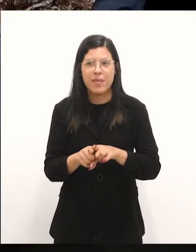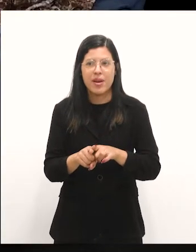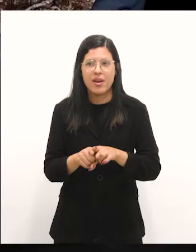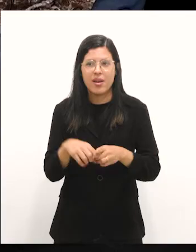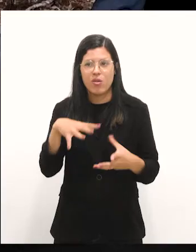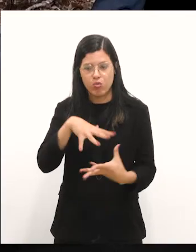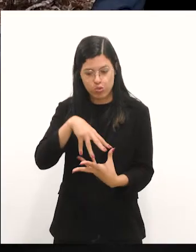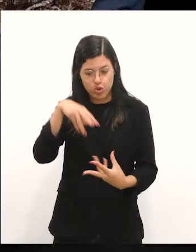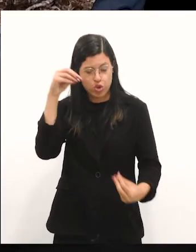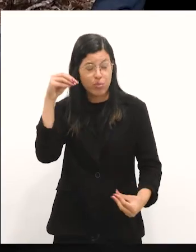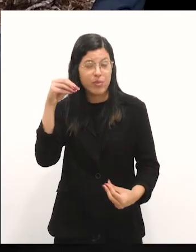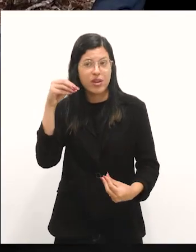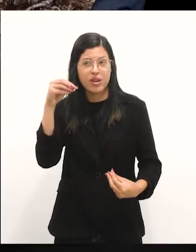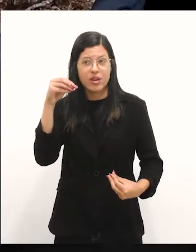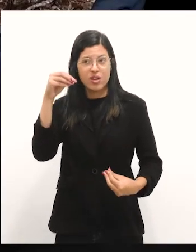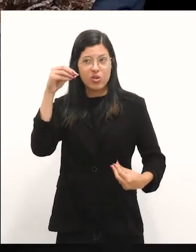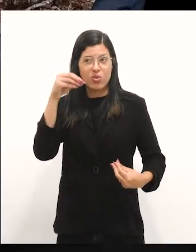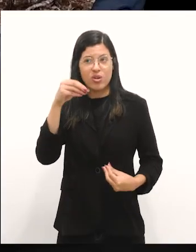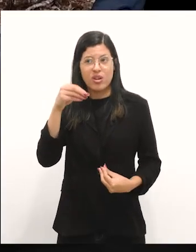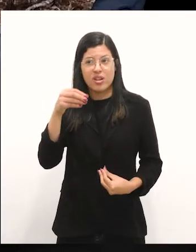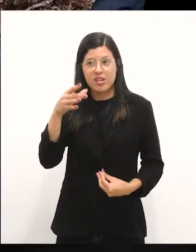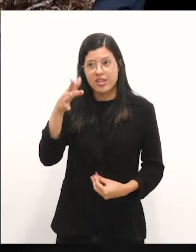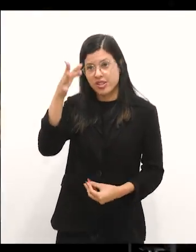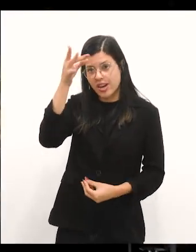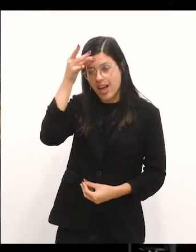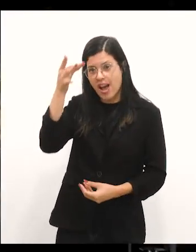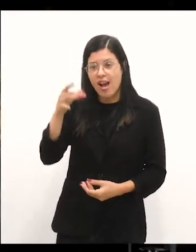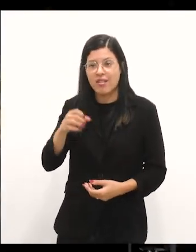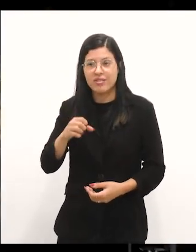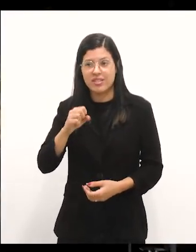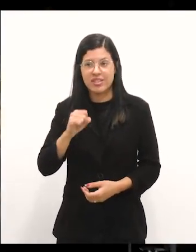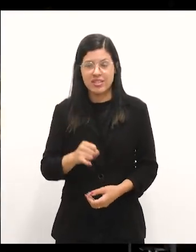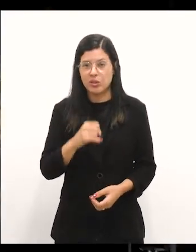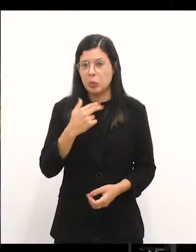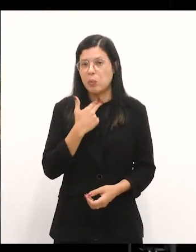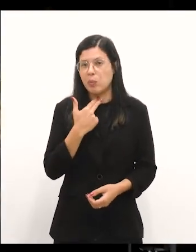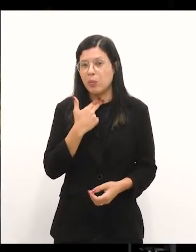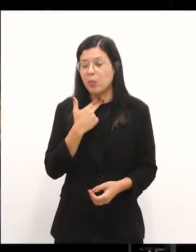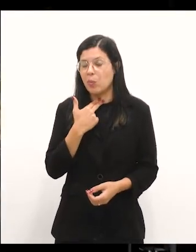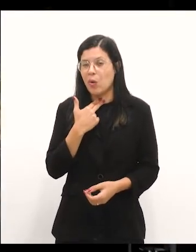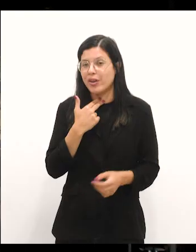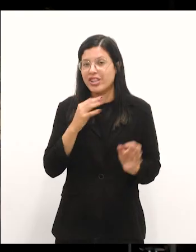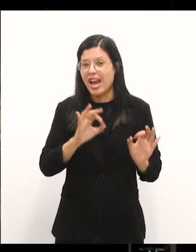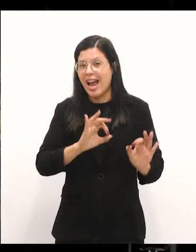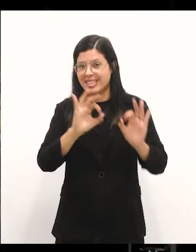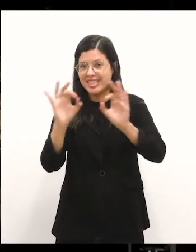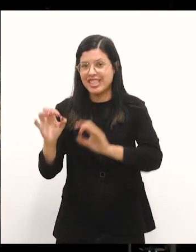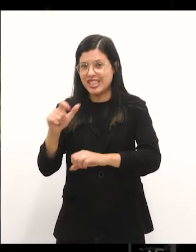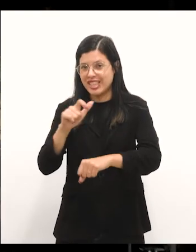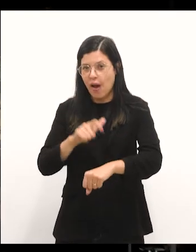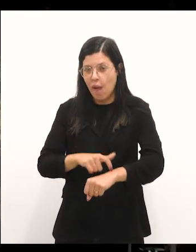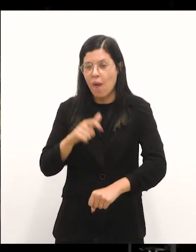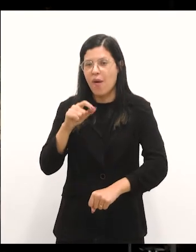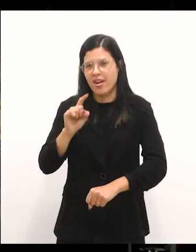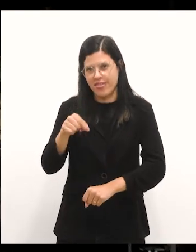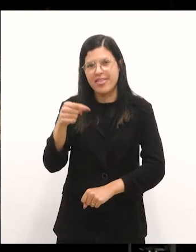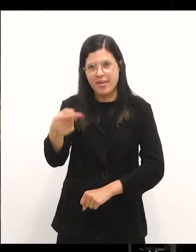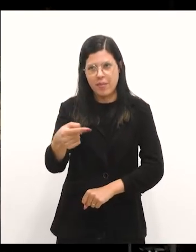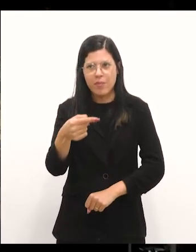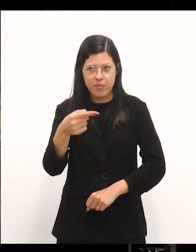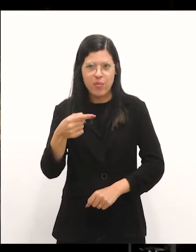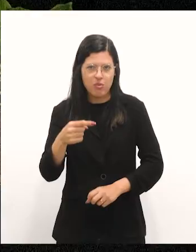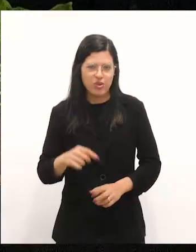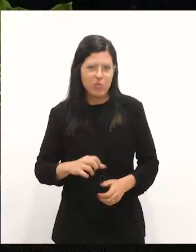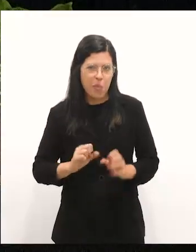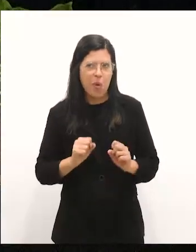Luzia, os espíritos gravam, tá? Então, mesmo que ele não pudesse assistir na hora, ele vai assistir depois. Eu vi